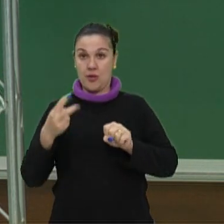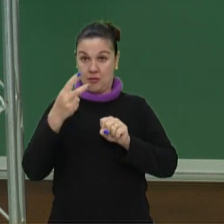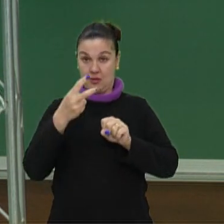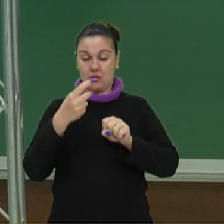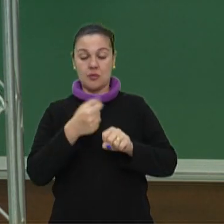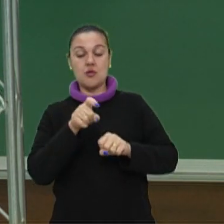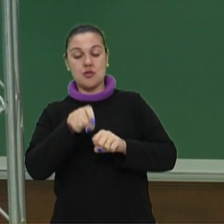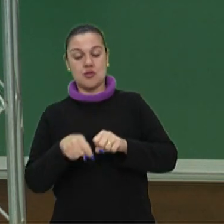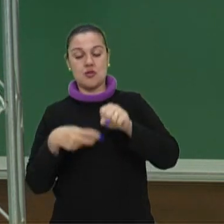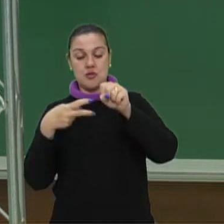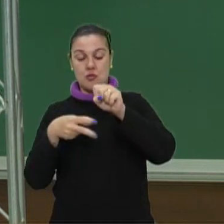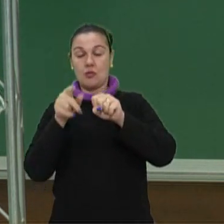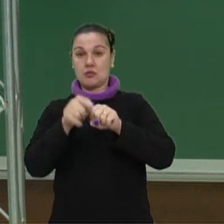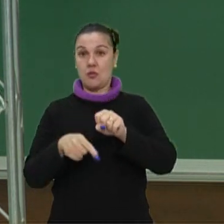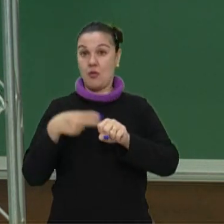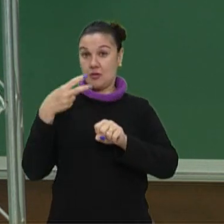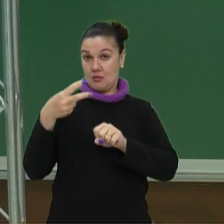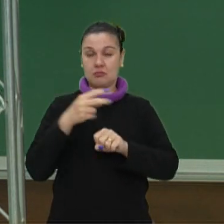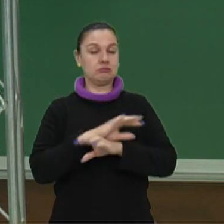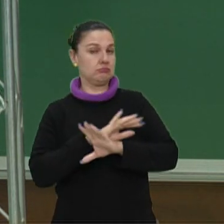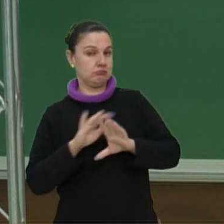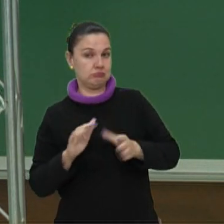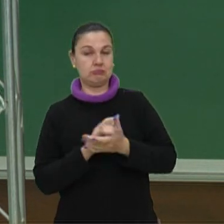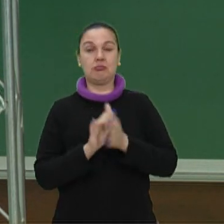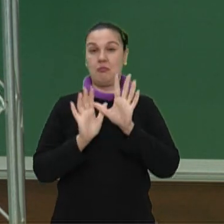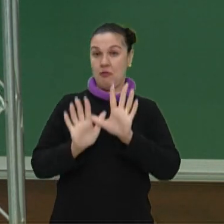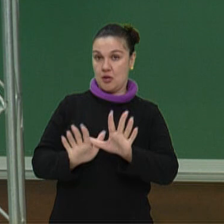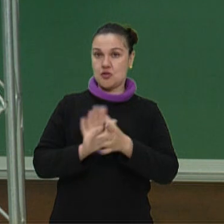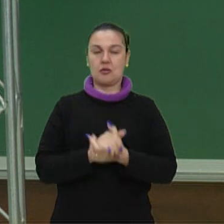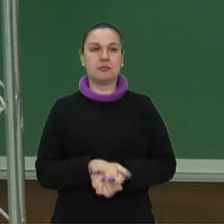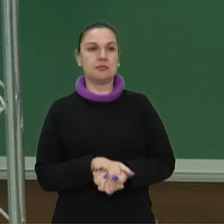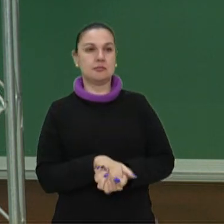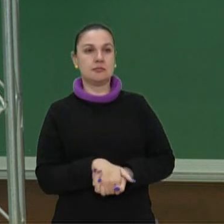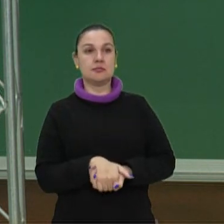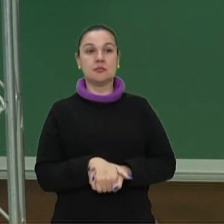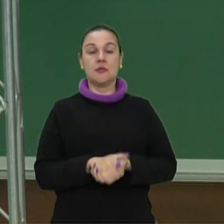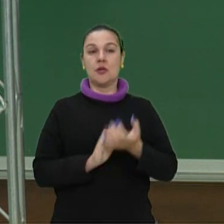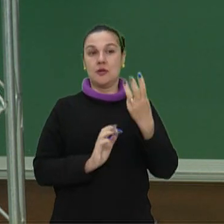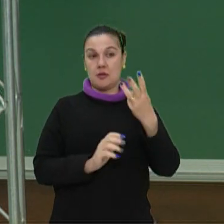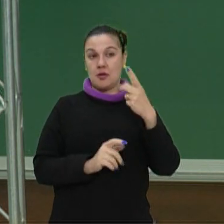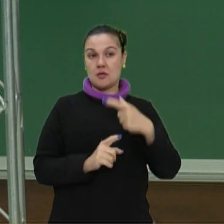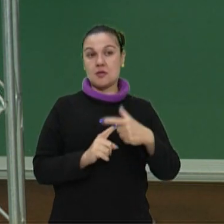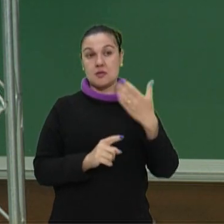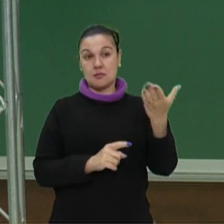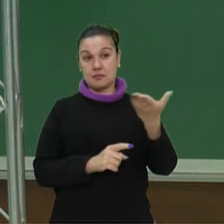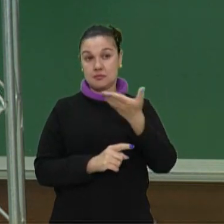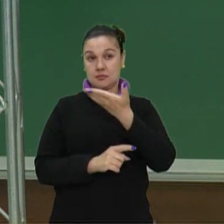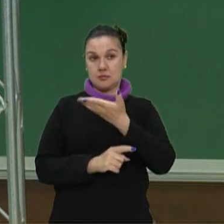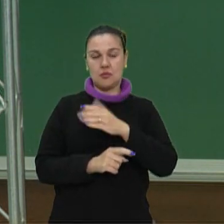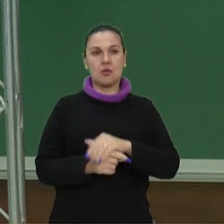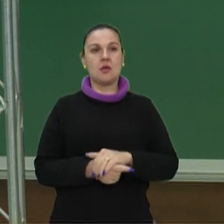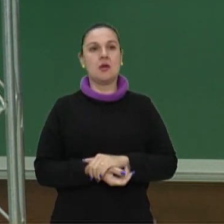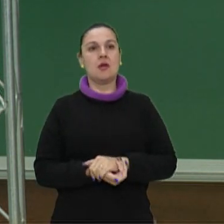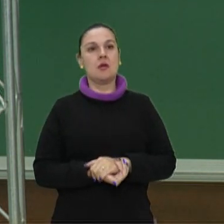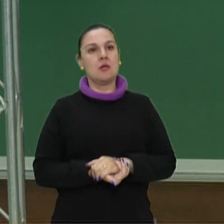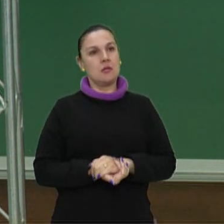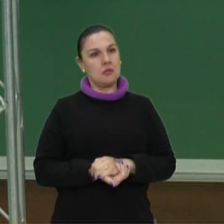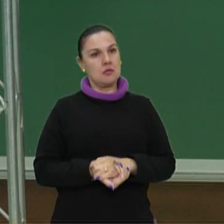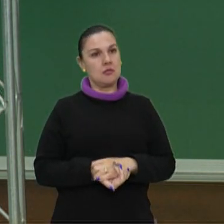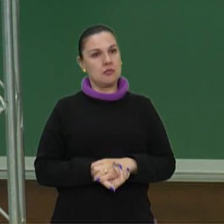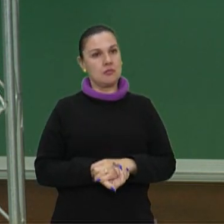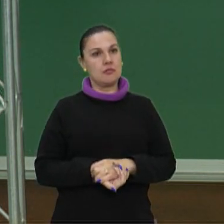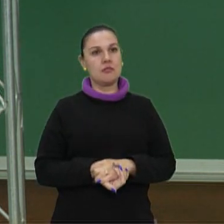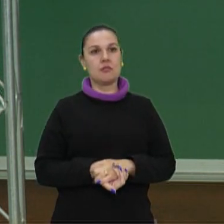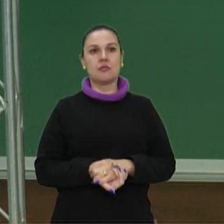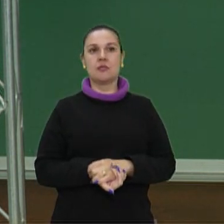quadrado. Bem, 3 elevado ao quadrado é 3 vezes 3. 3 vezes 3 dá 9, né? Já veio